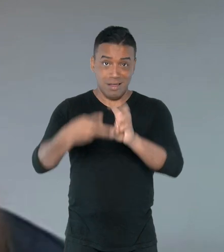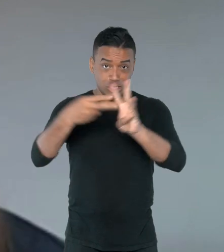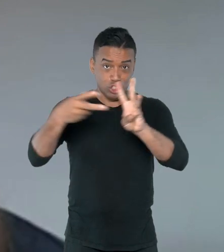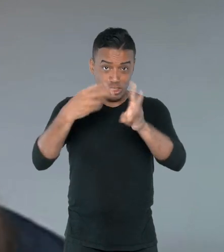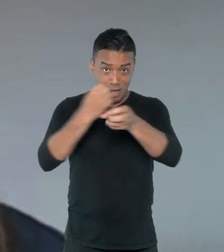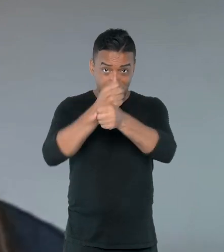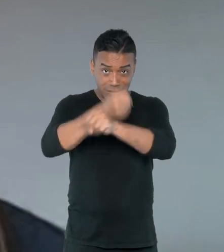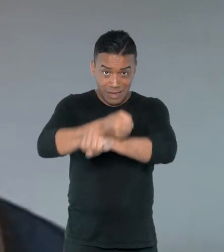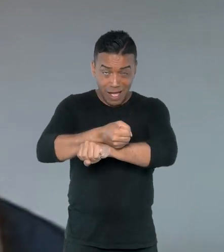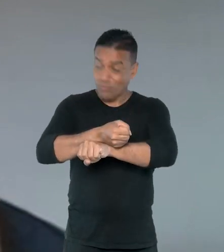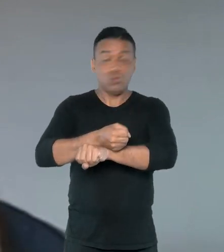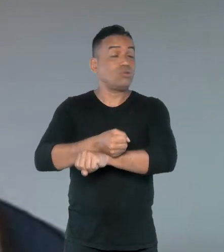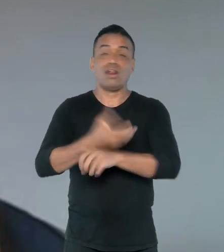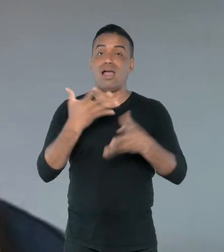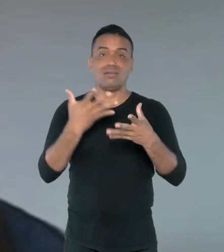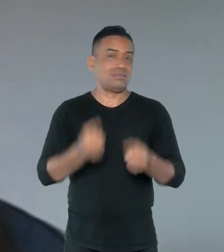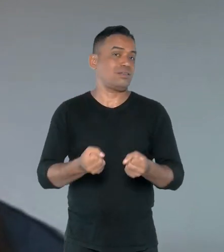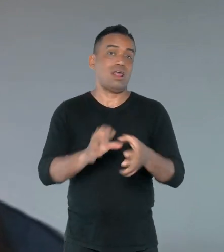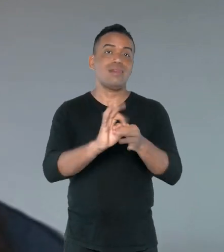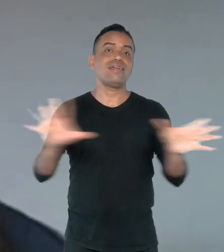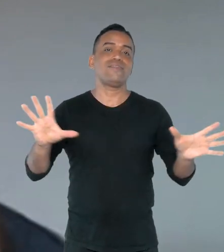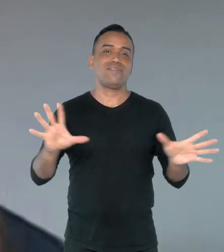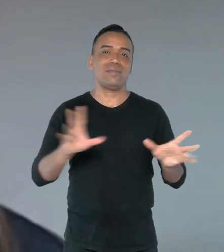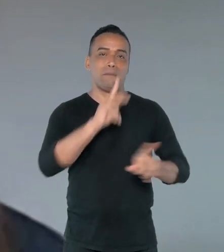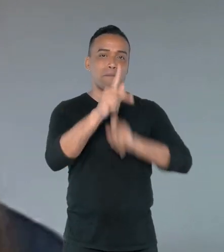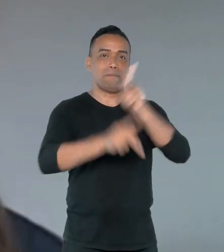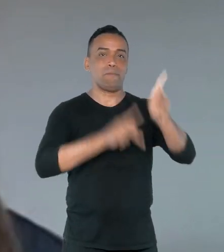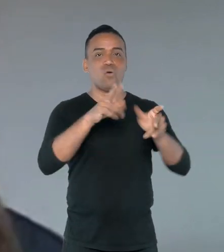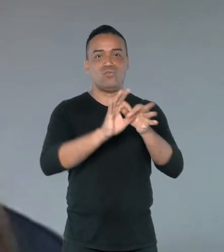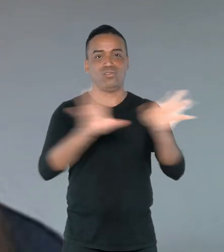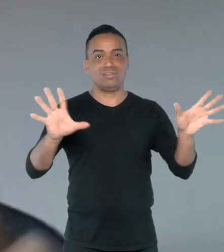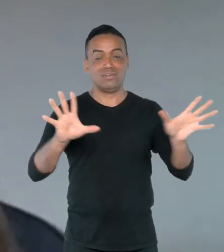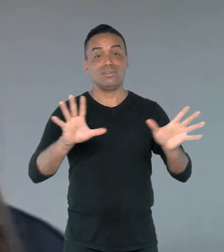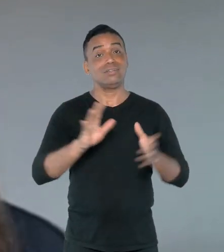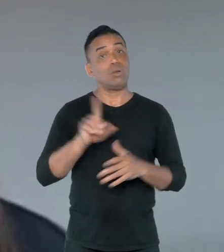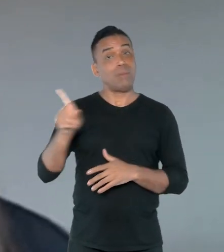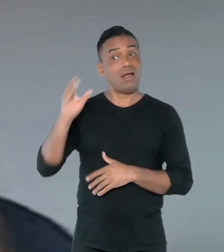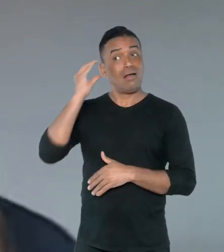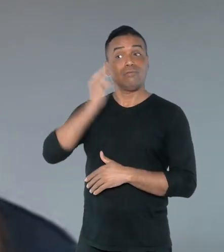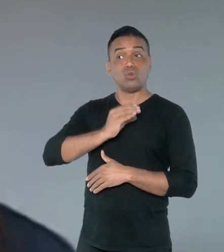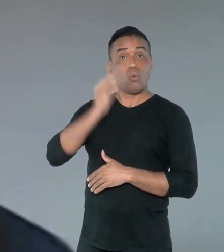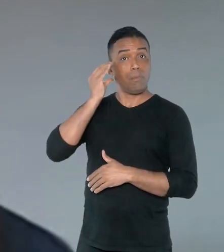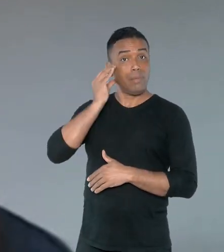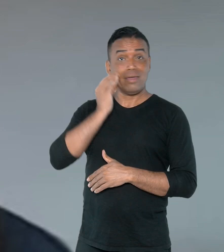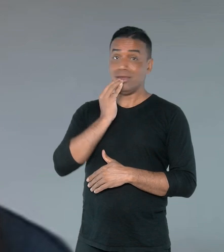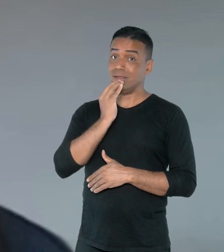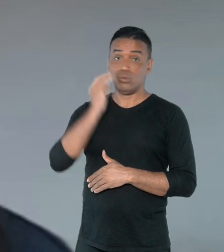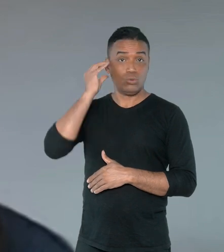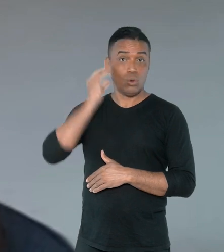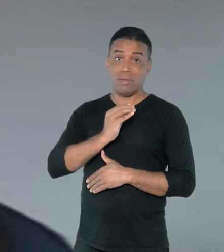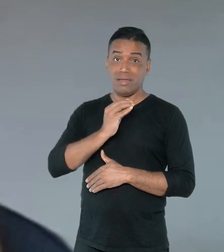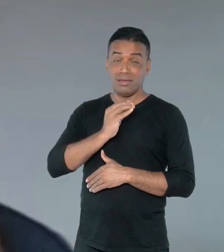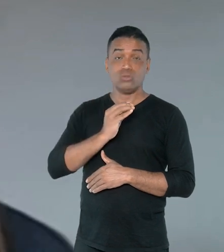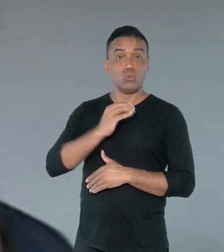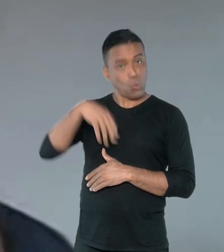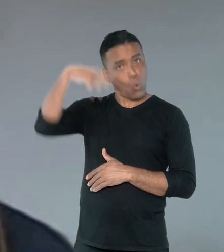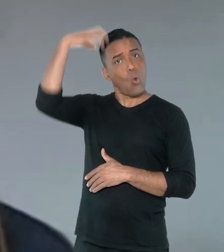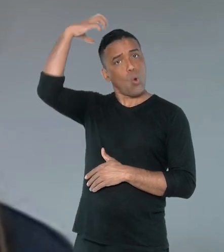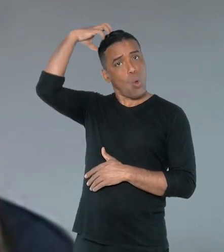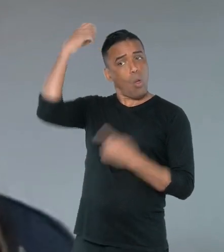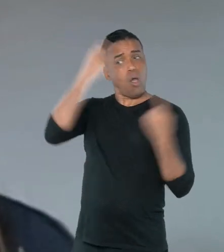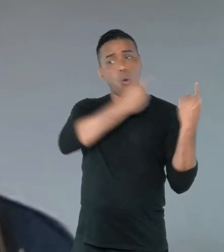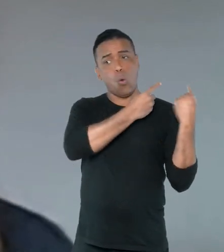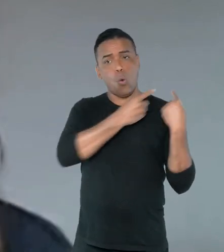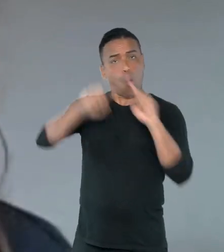povo livre. E isso para a coroa foi um absurdo, né? E aí a coroa declarou